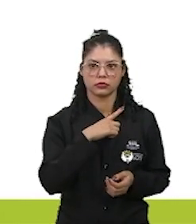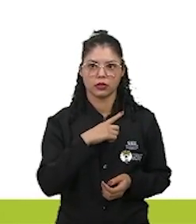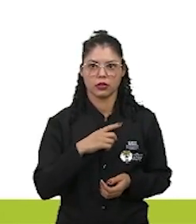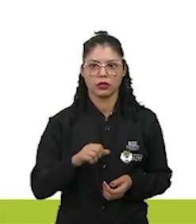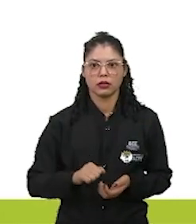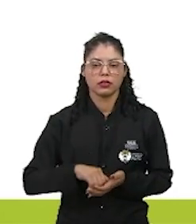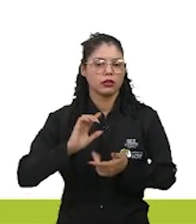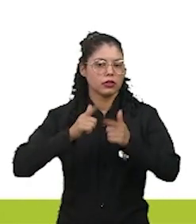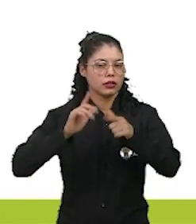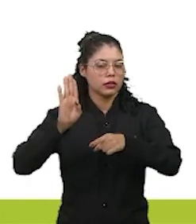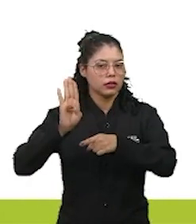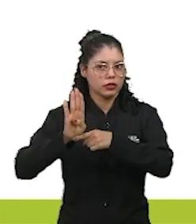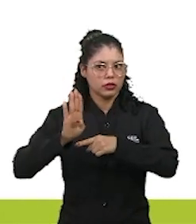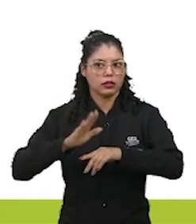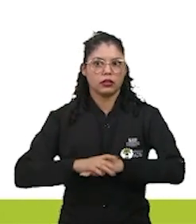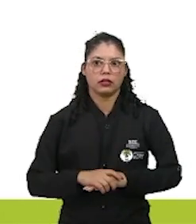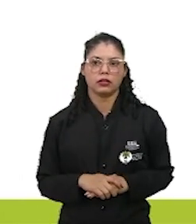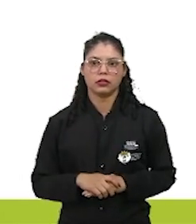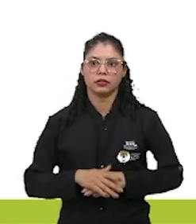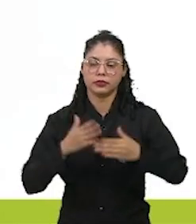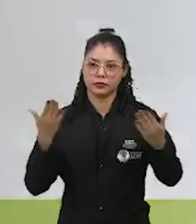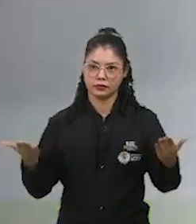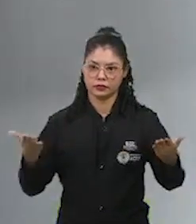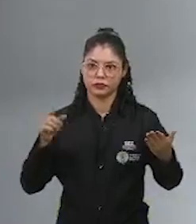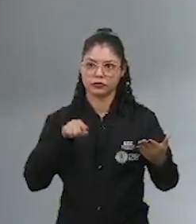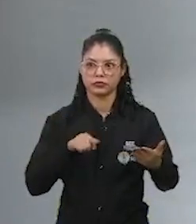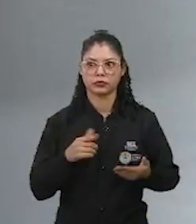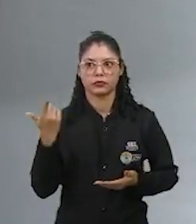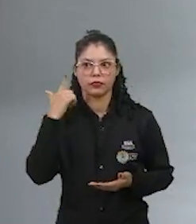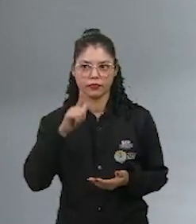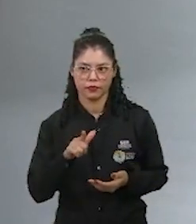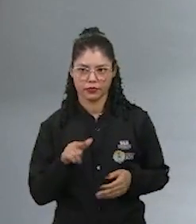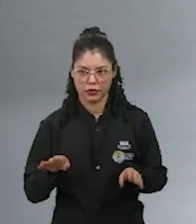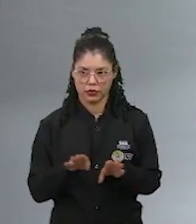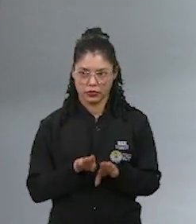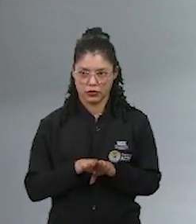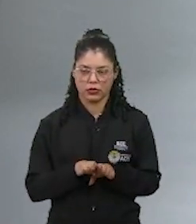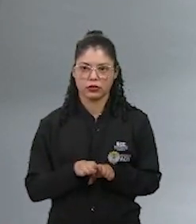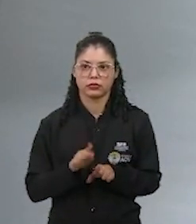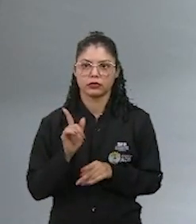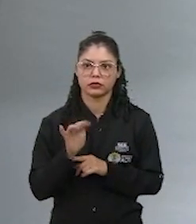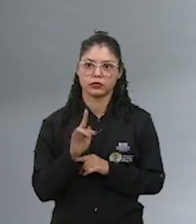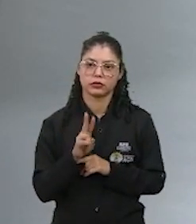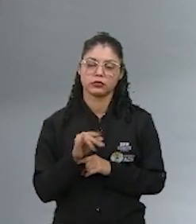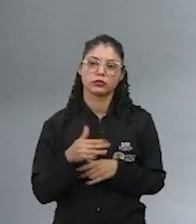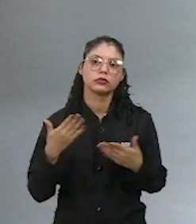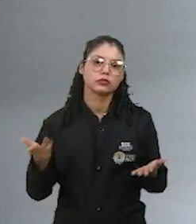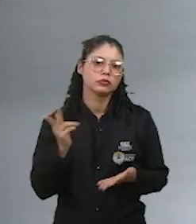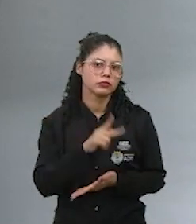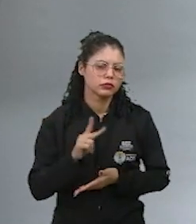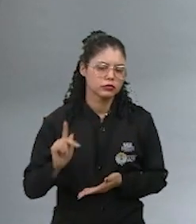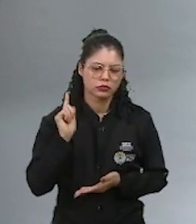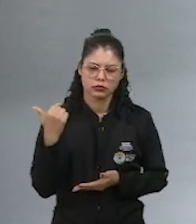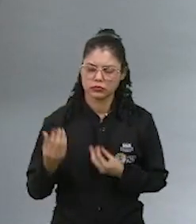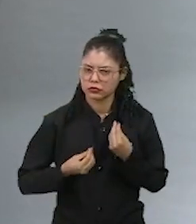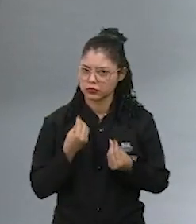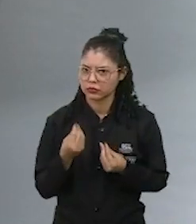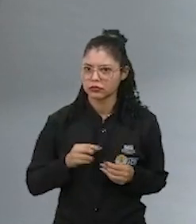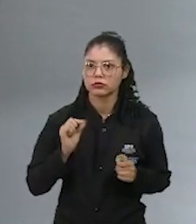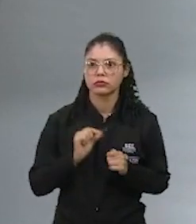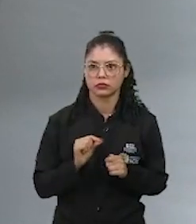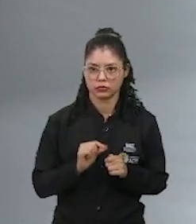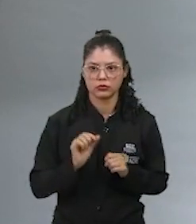bom? Então, eu vou ter 10 menos X sobre 10. E o nosso coeficiente linear, ele